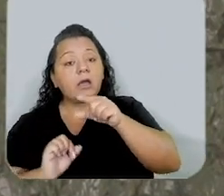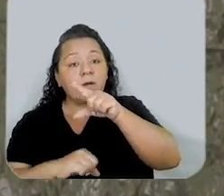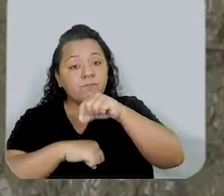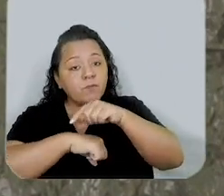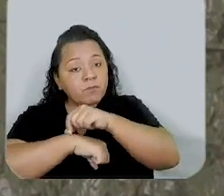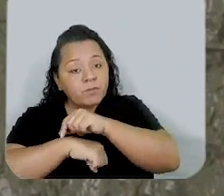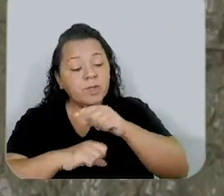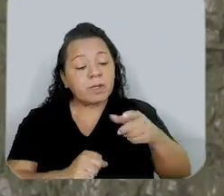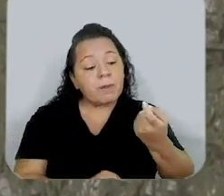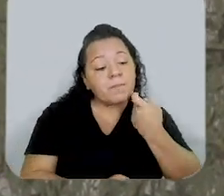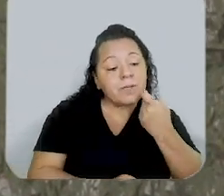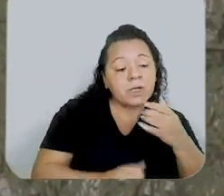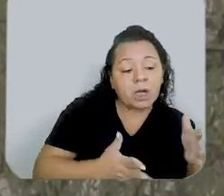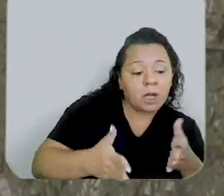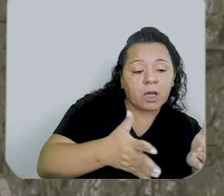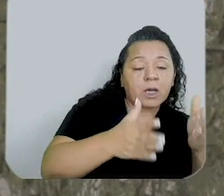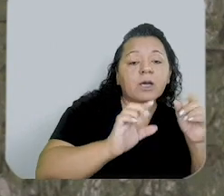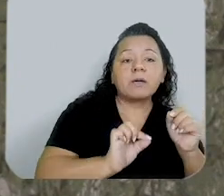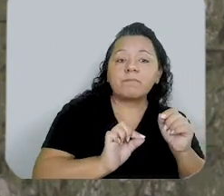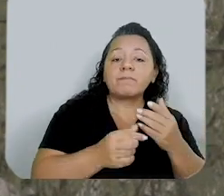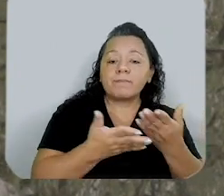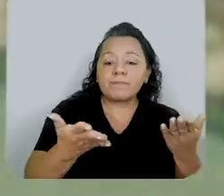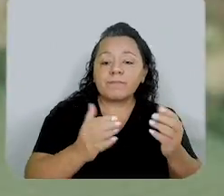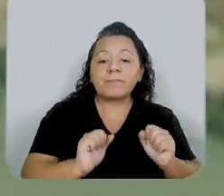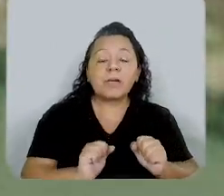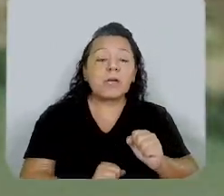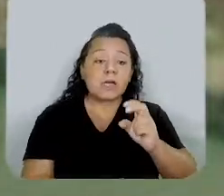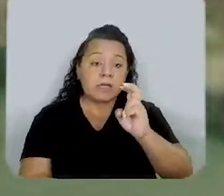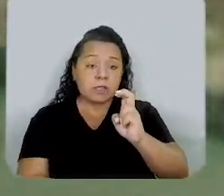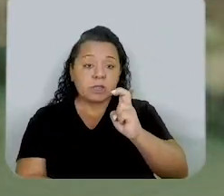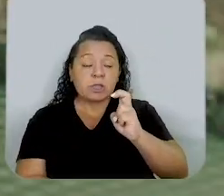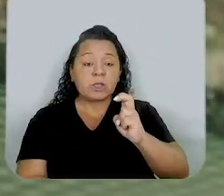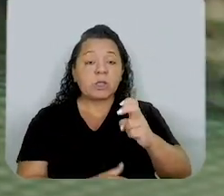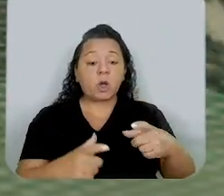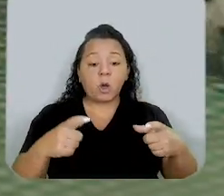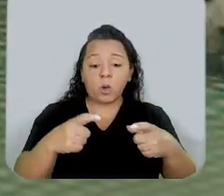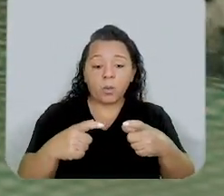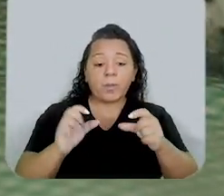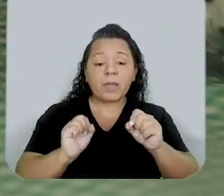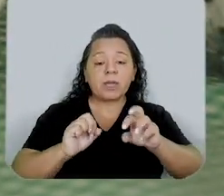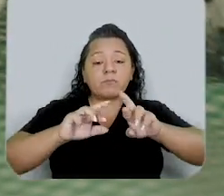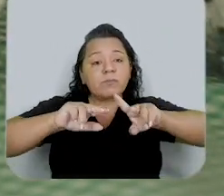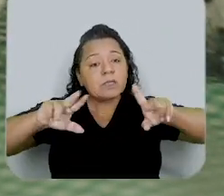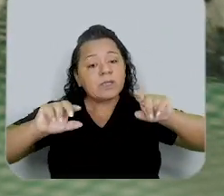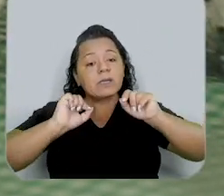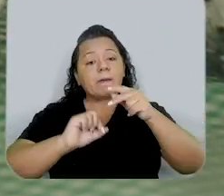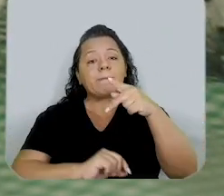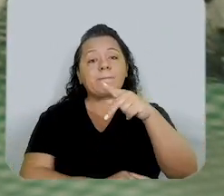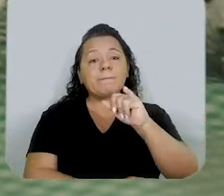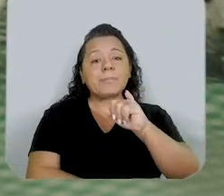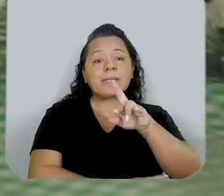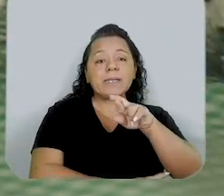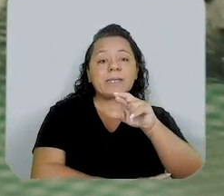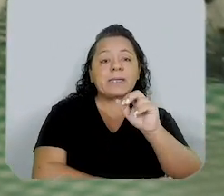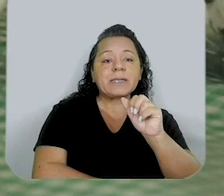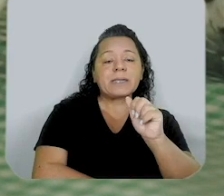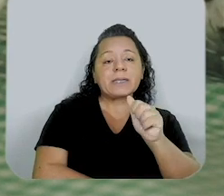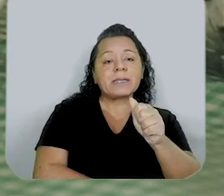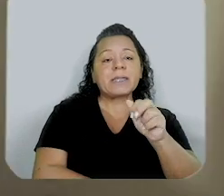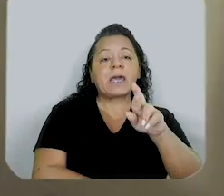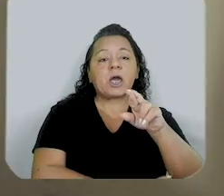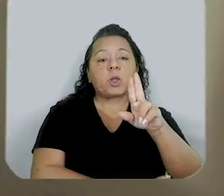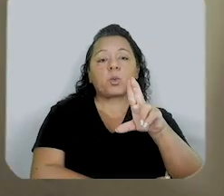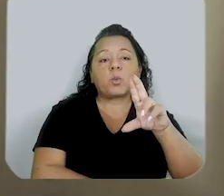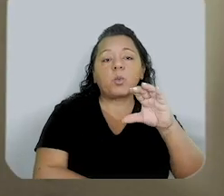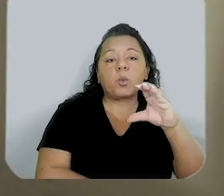carne do pirarucu. Cada um tem um ponto e estou trabalhando para desenvolver mais um. Eu